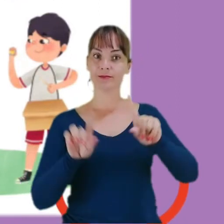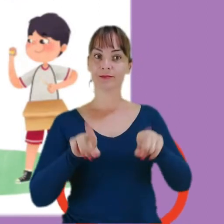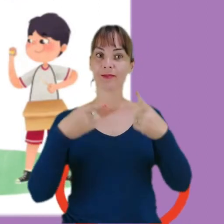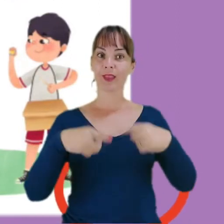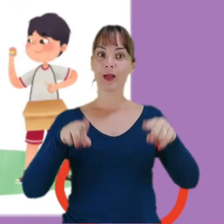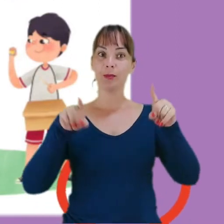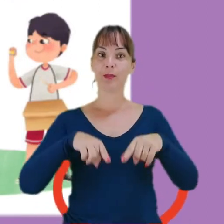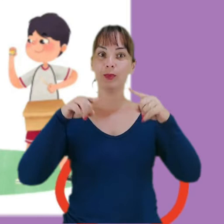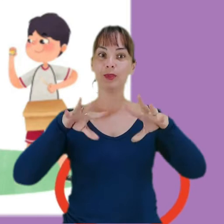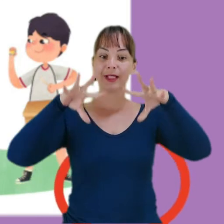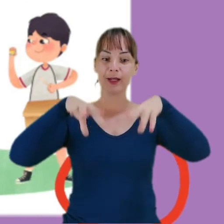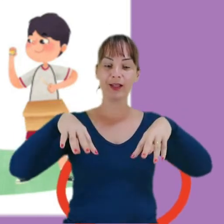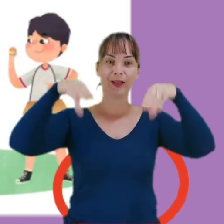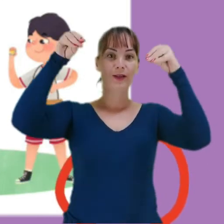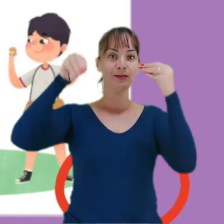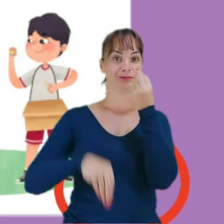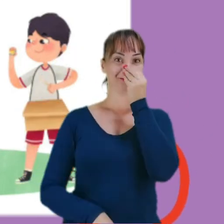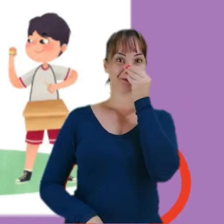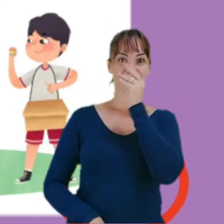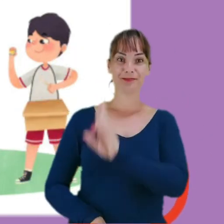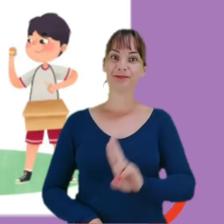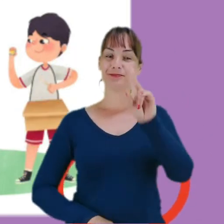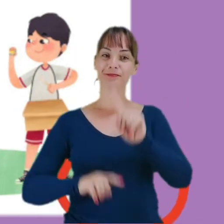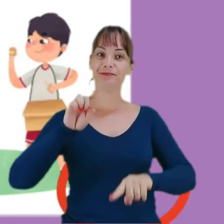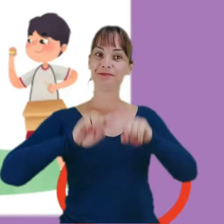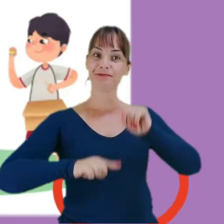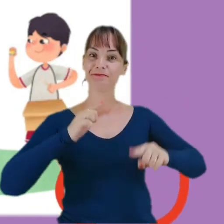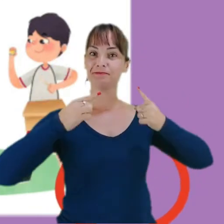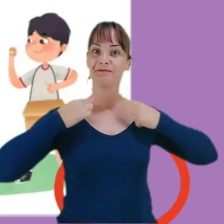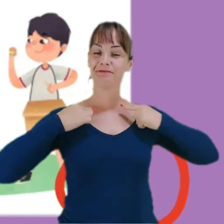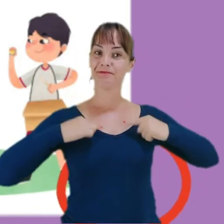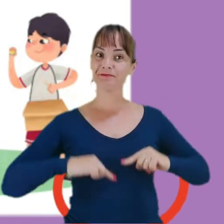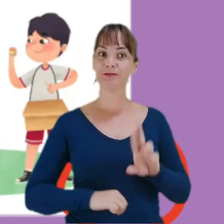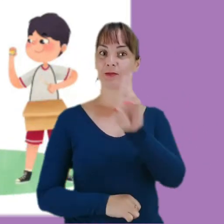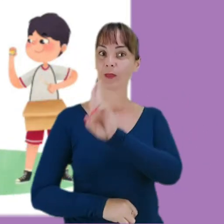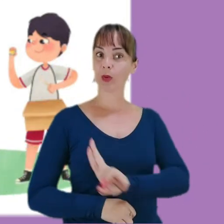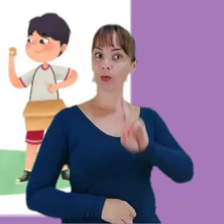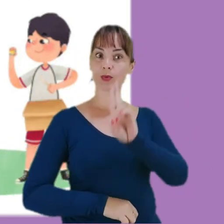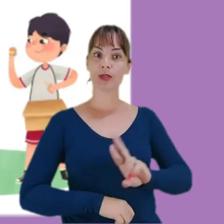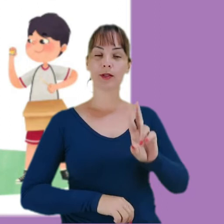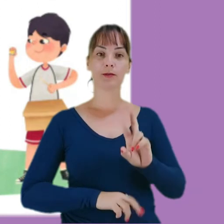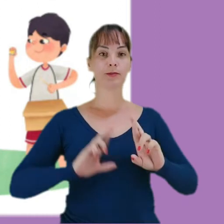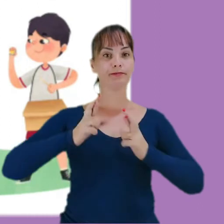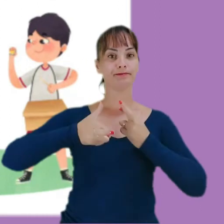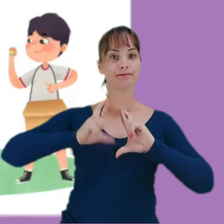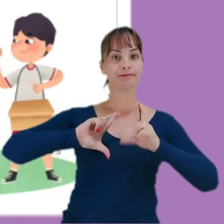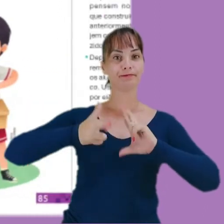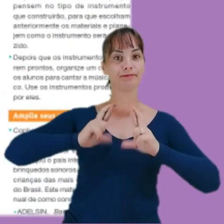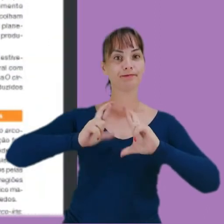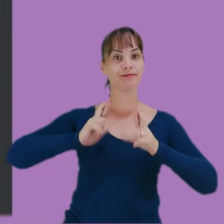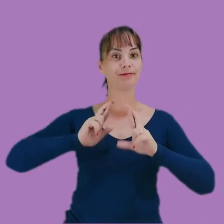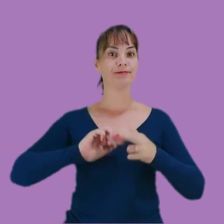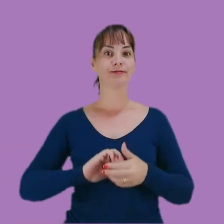música circense, utilizando instrumentos de percussão feitos com materiais